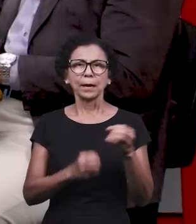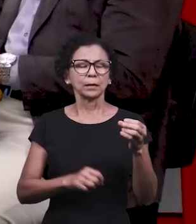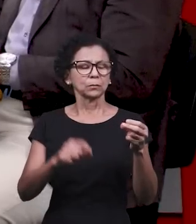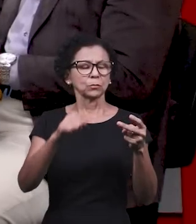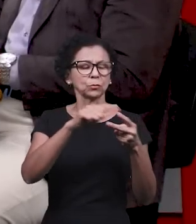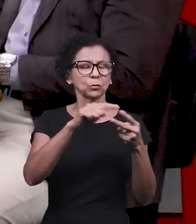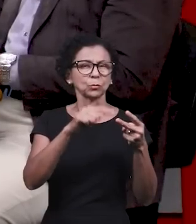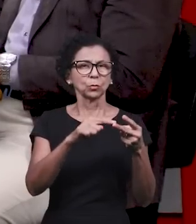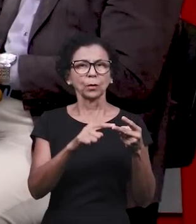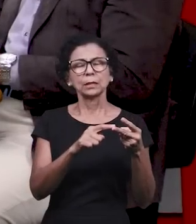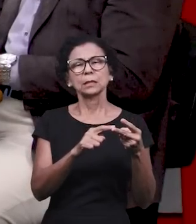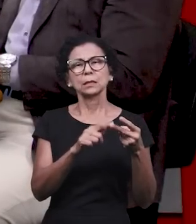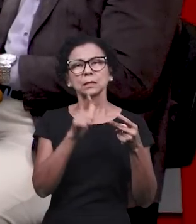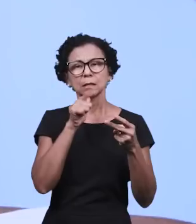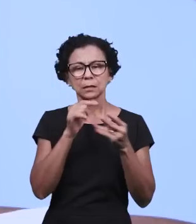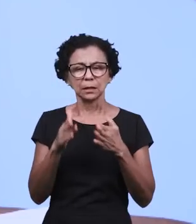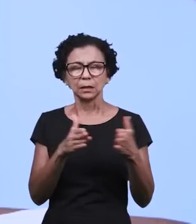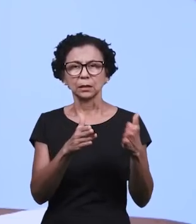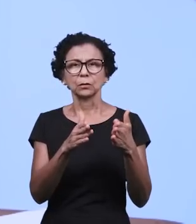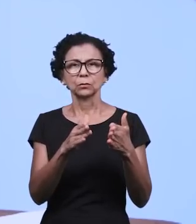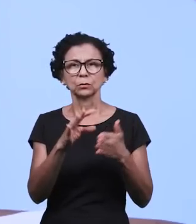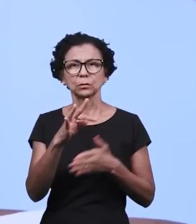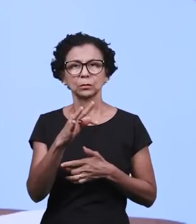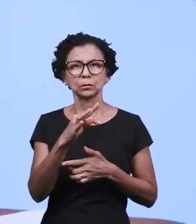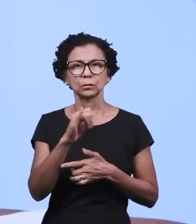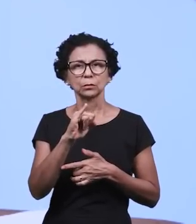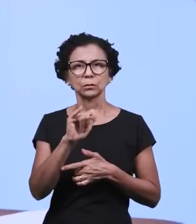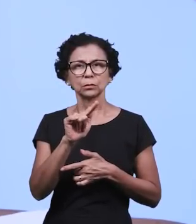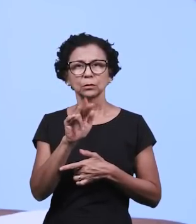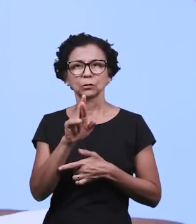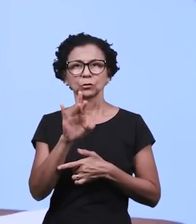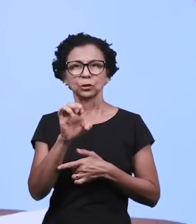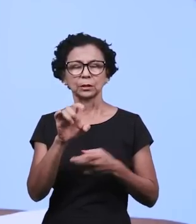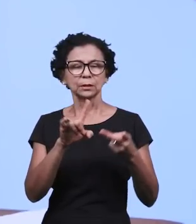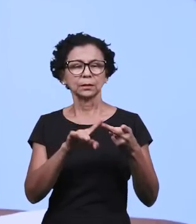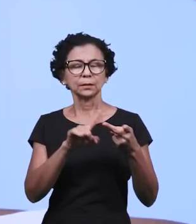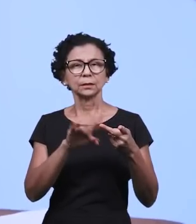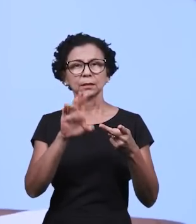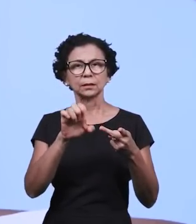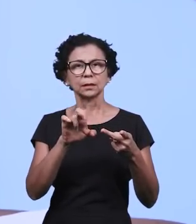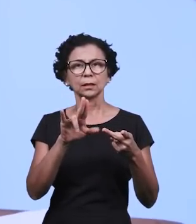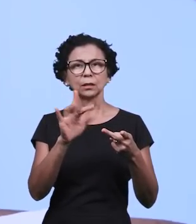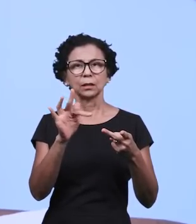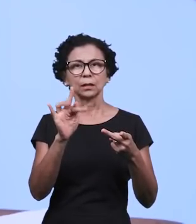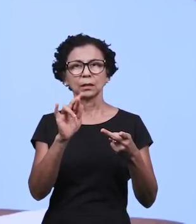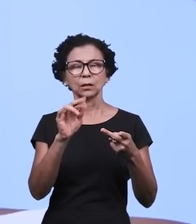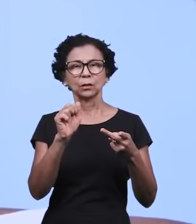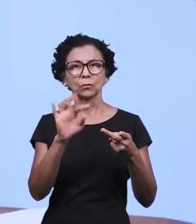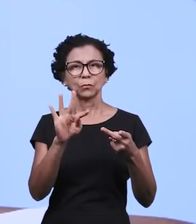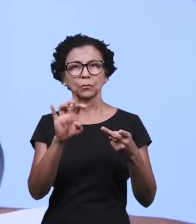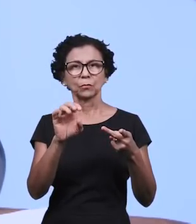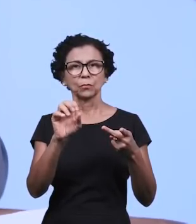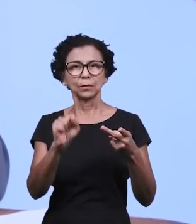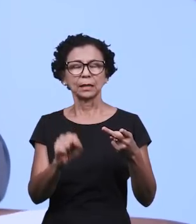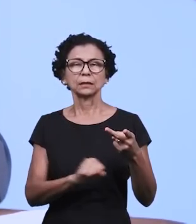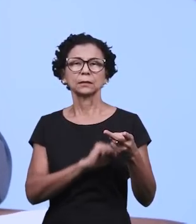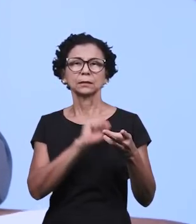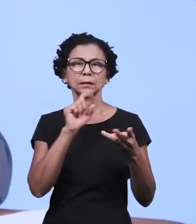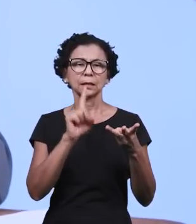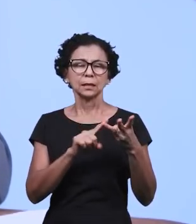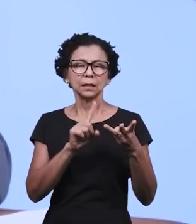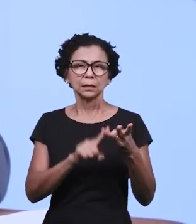nome Terá, nos parece mais adequado. Então, Terá, eu vou deixar para